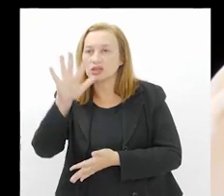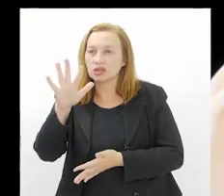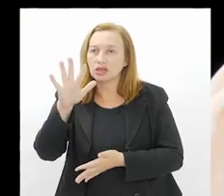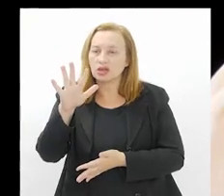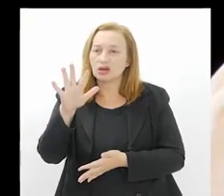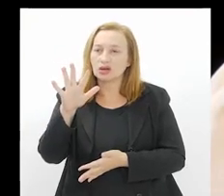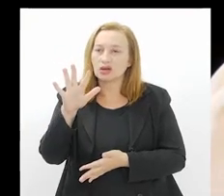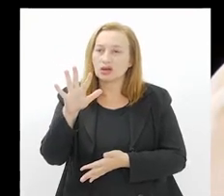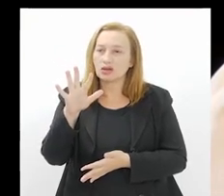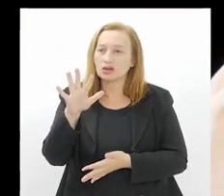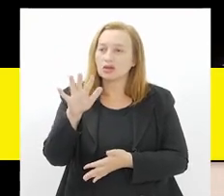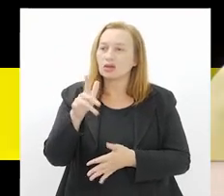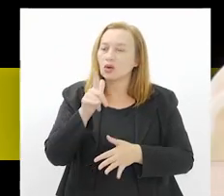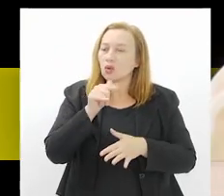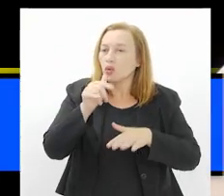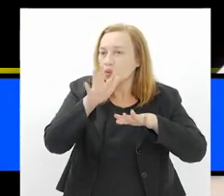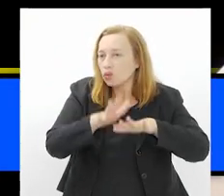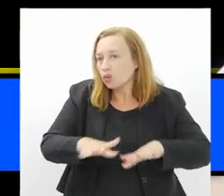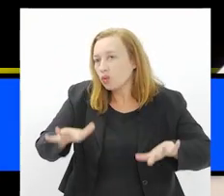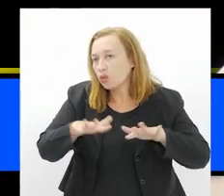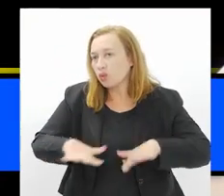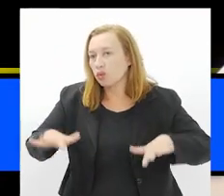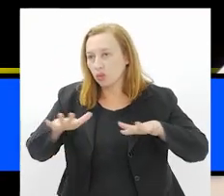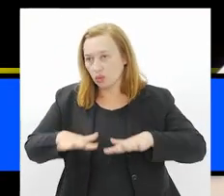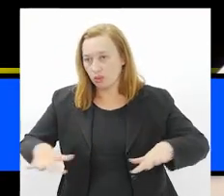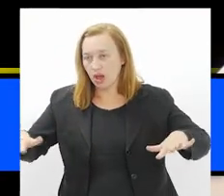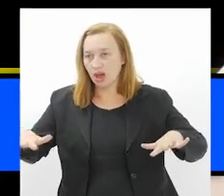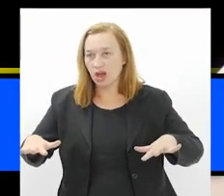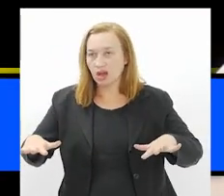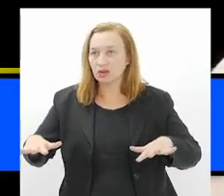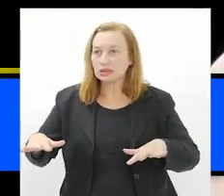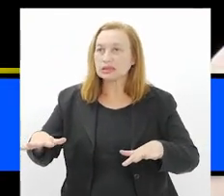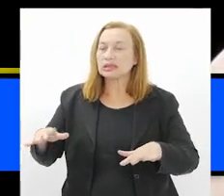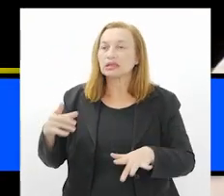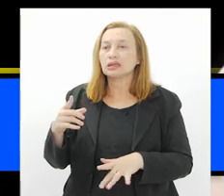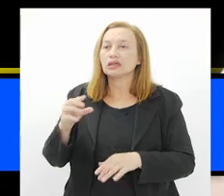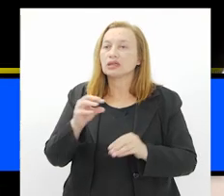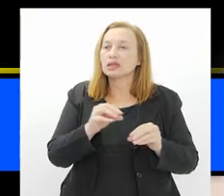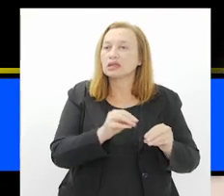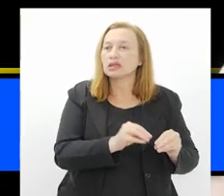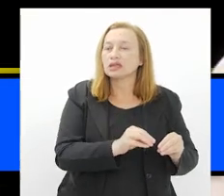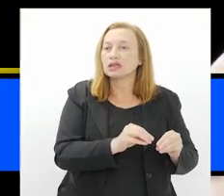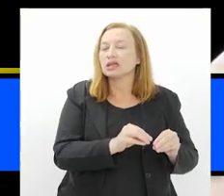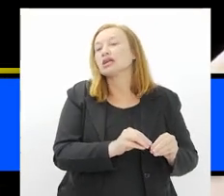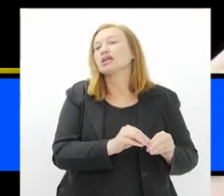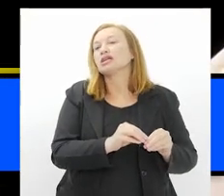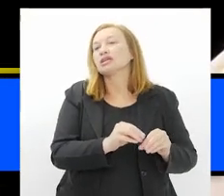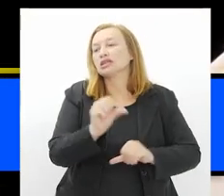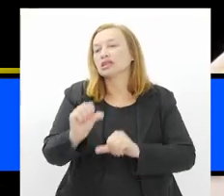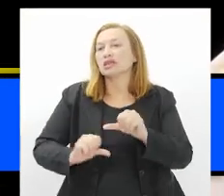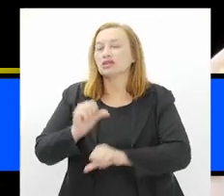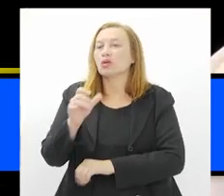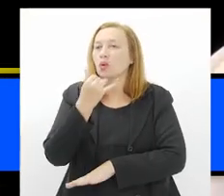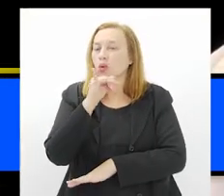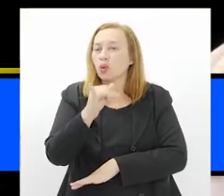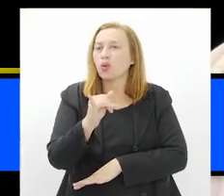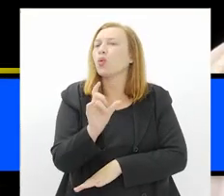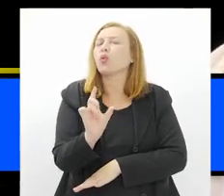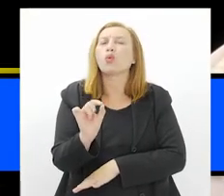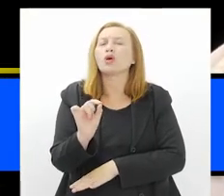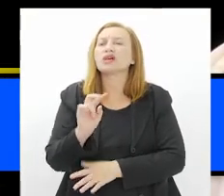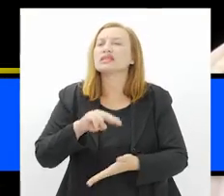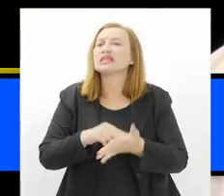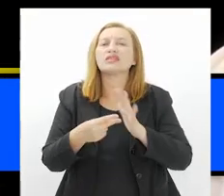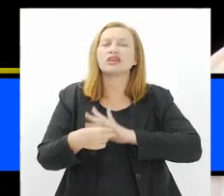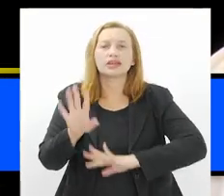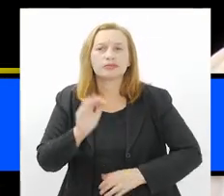Nacional de Energias Oceânicas e Fluviais, que é justamente inspirado nessa questão da transição energética. Então, o que é que